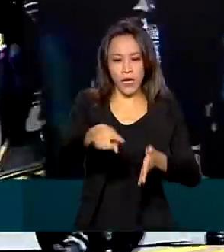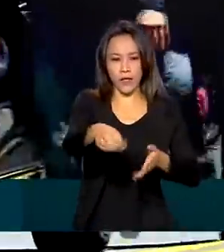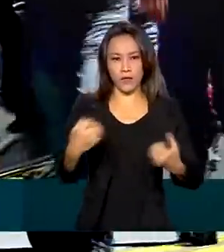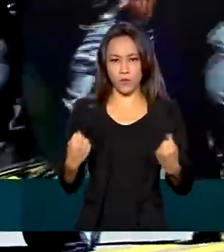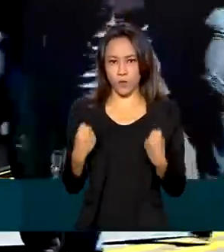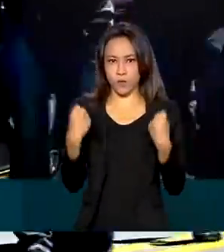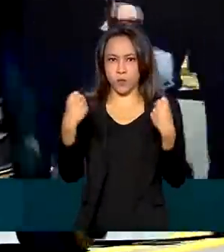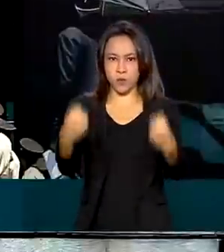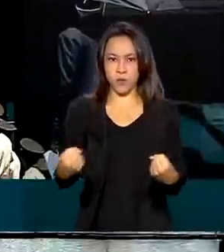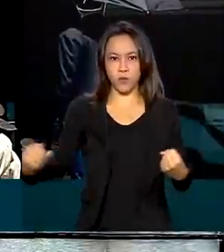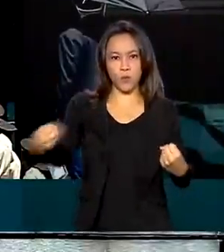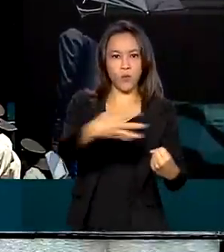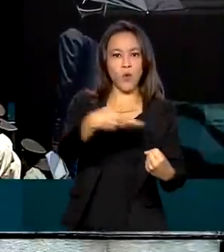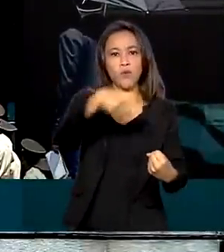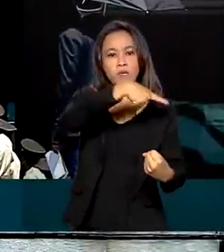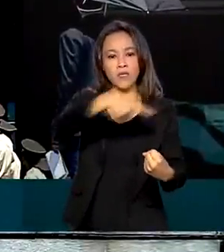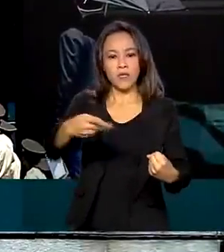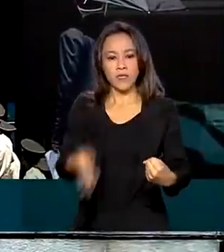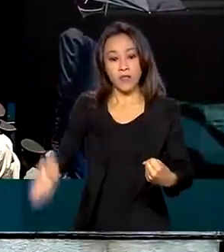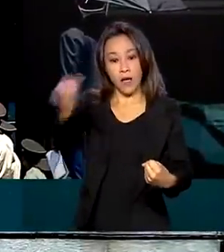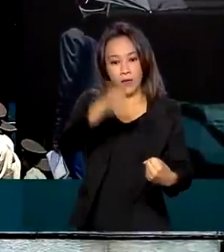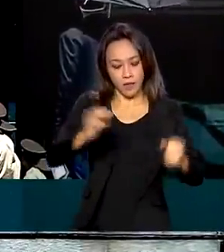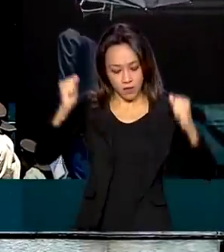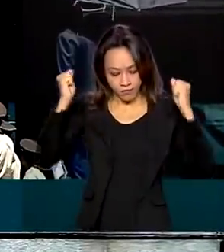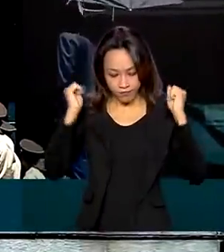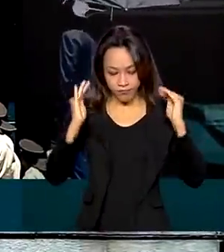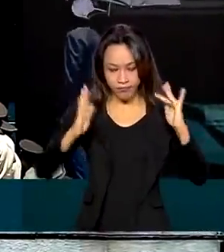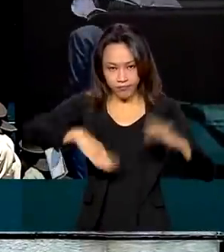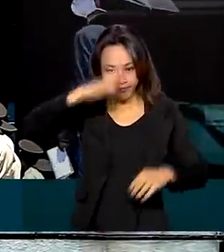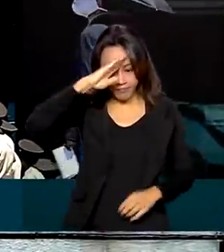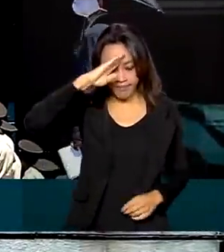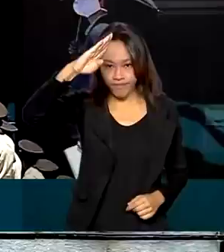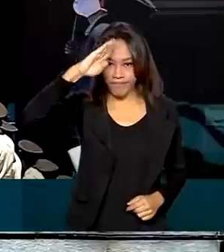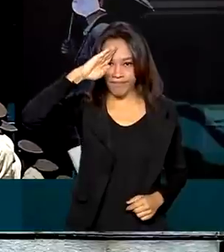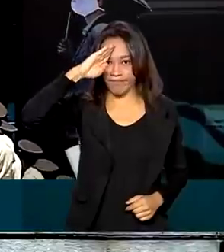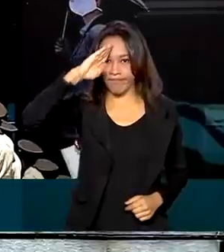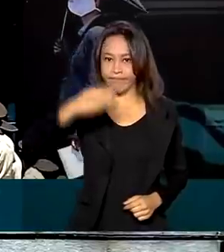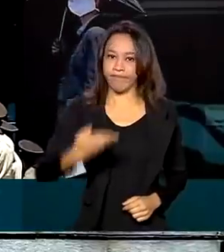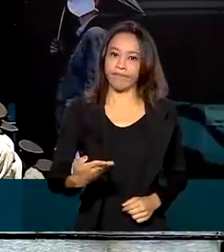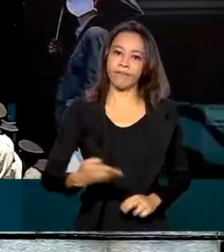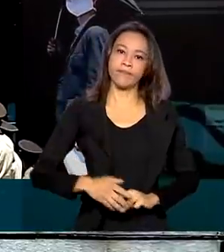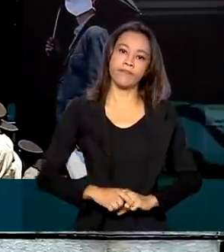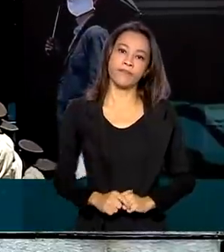oficial do novo presidente até as honrarias militares.